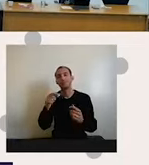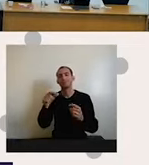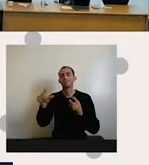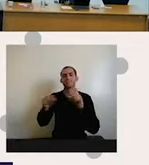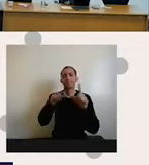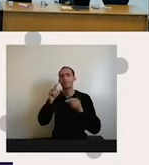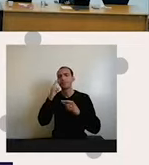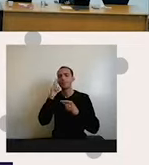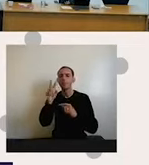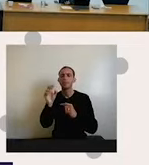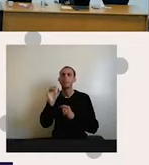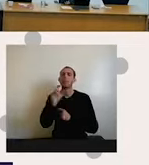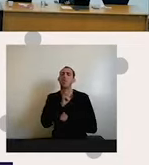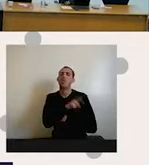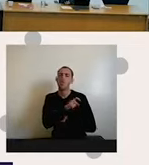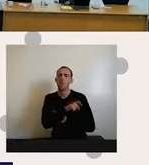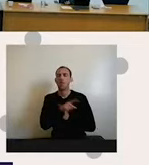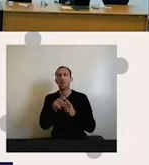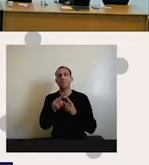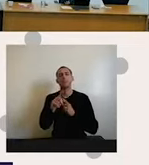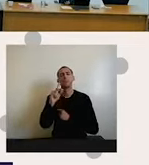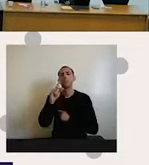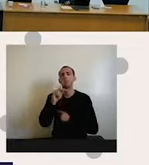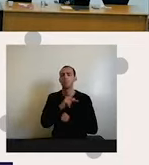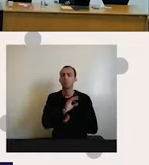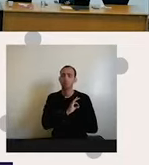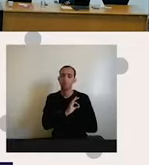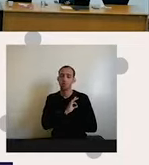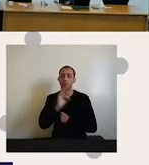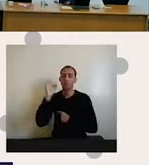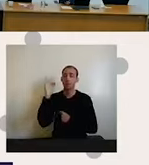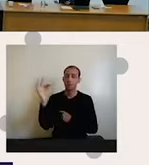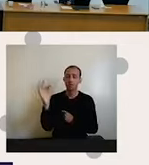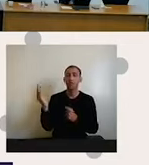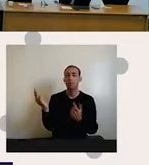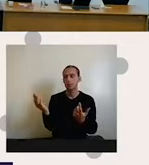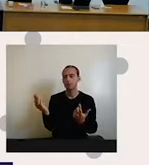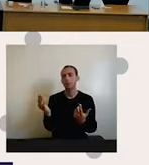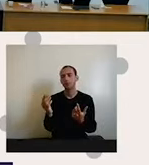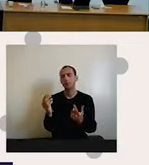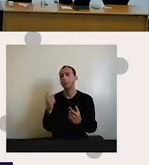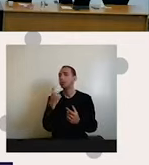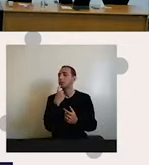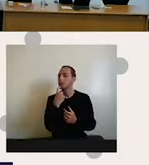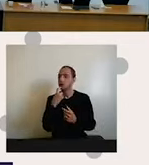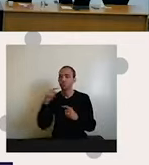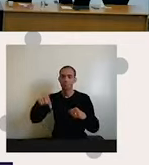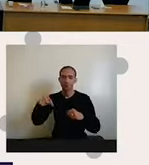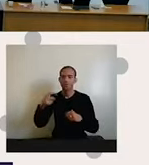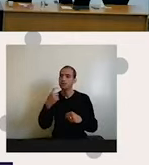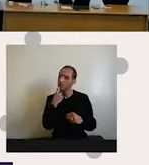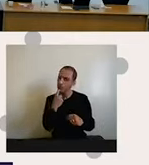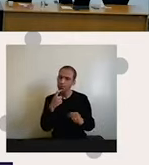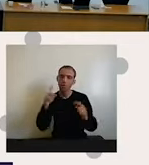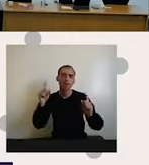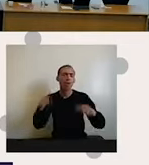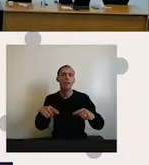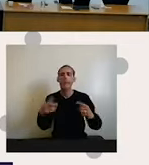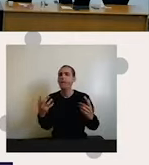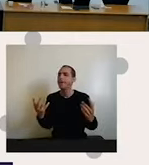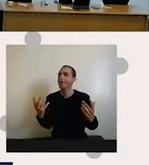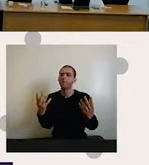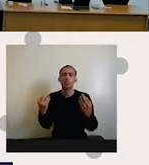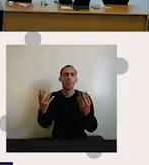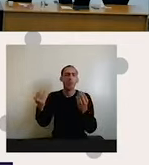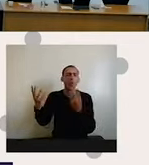que deflagrou aí, vendo que muitos peritos médicos vendiam seus laudos para as organizações, né,